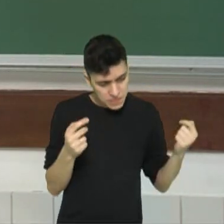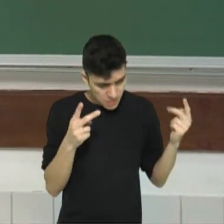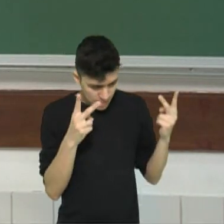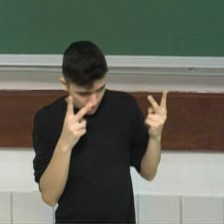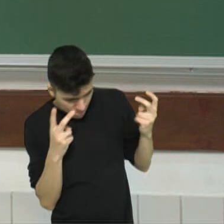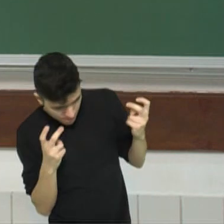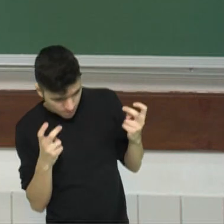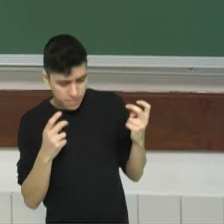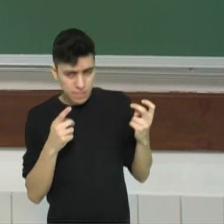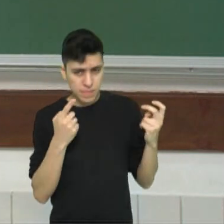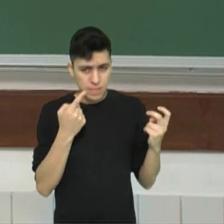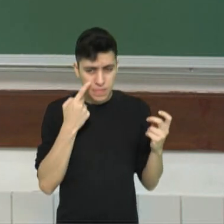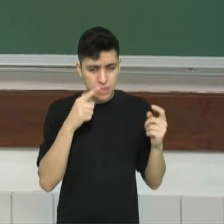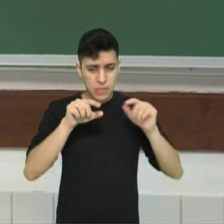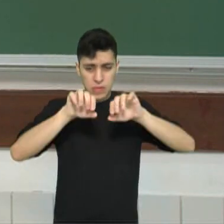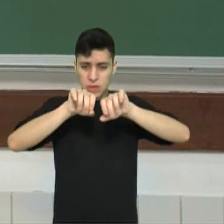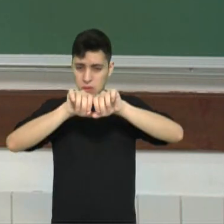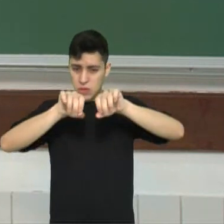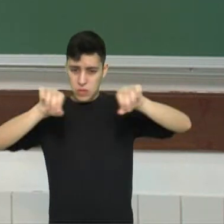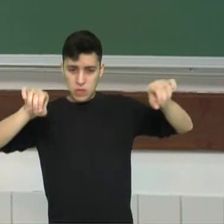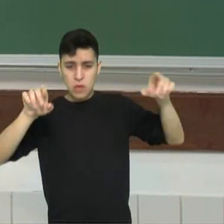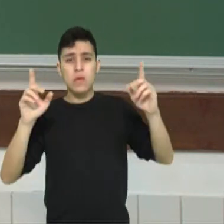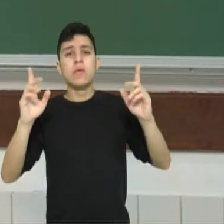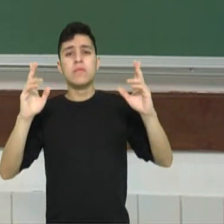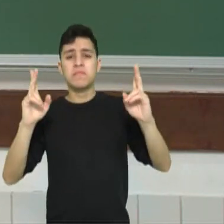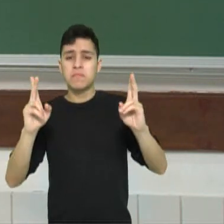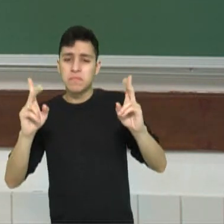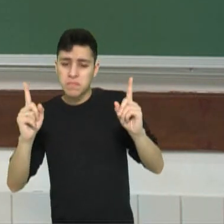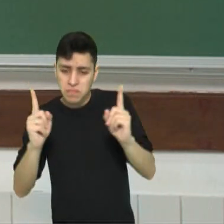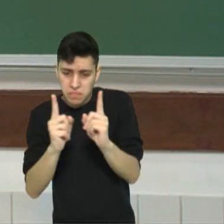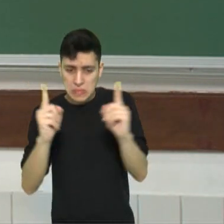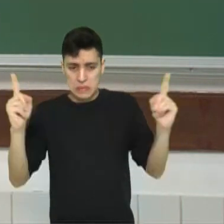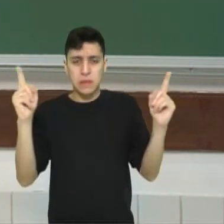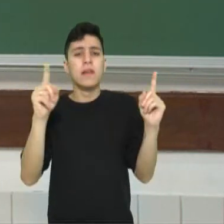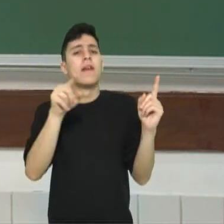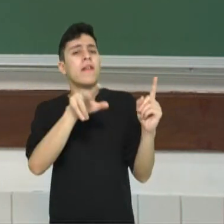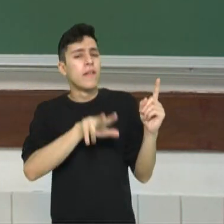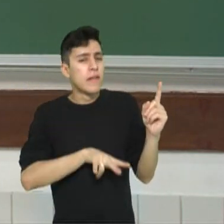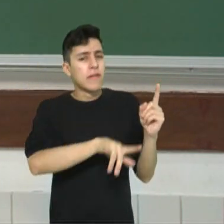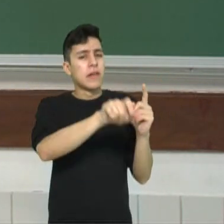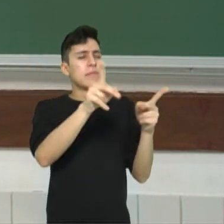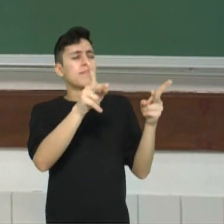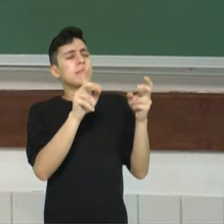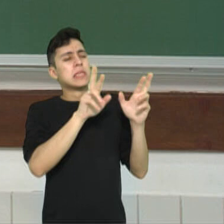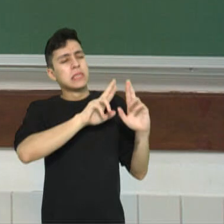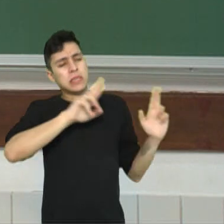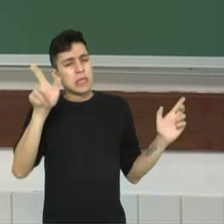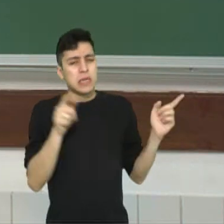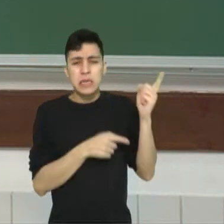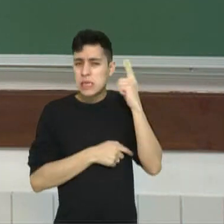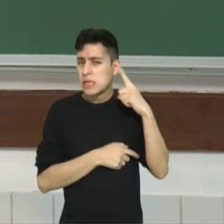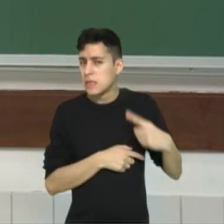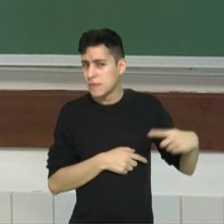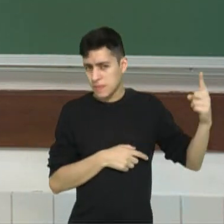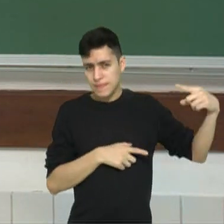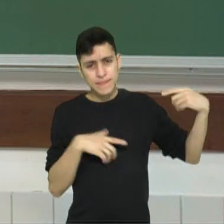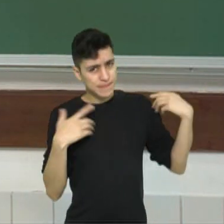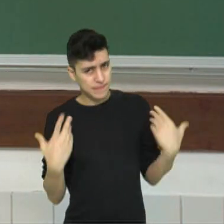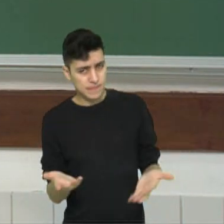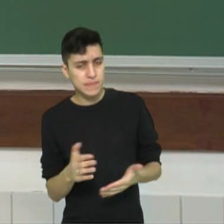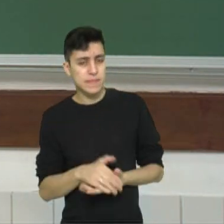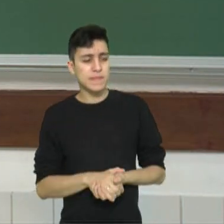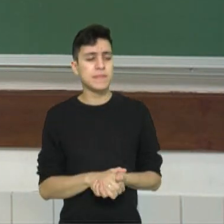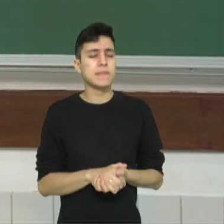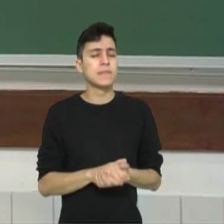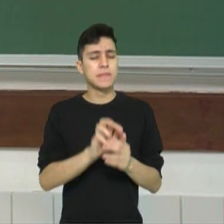até o comprimento do tubo vai fazer toda a diferença no que você venha estar variando a sua configuração musical.